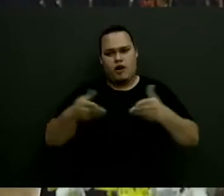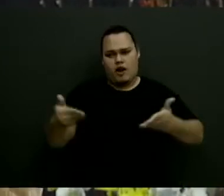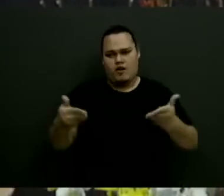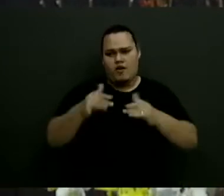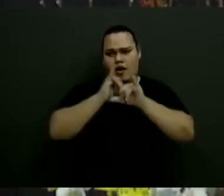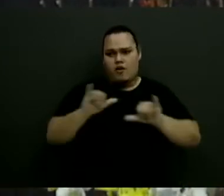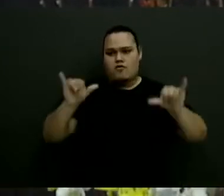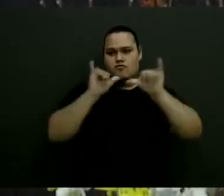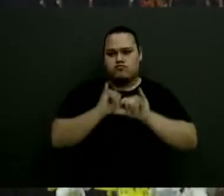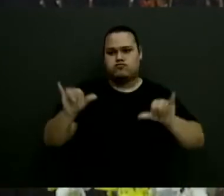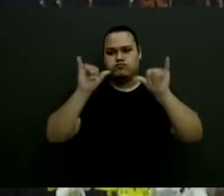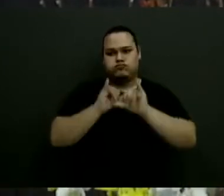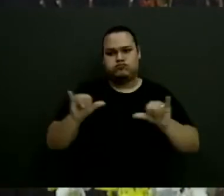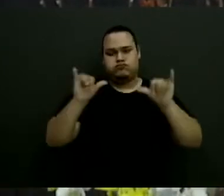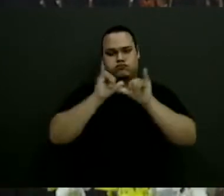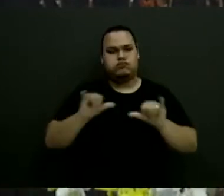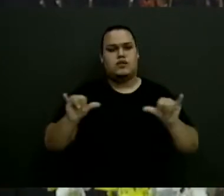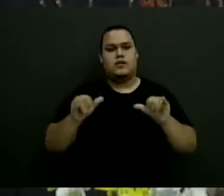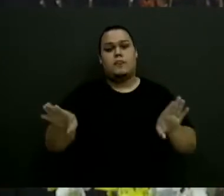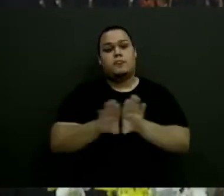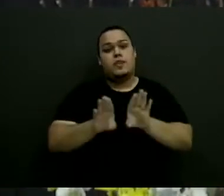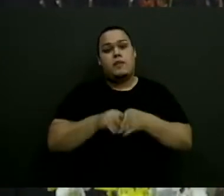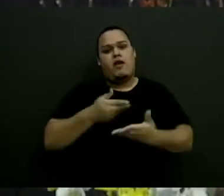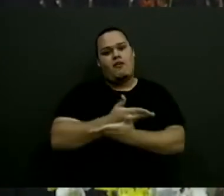um espaço aqui para vocês aí.